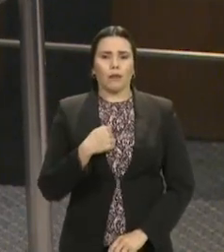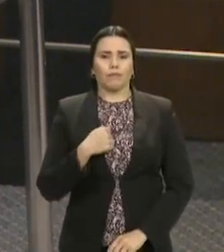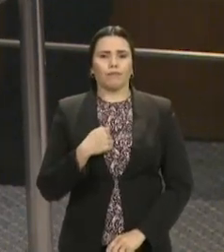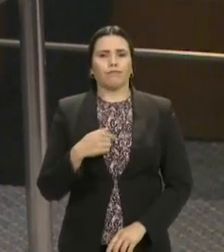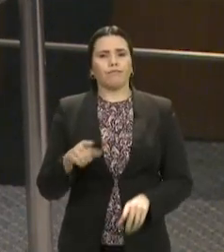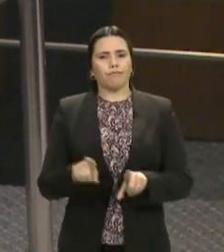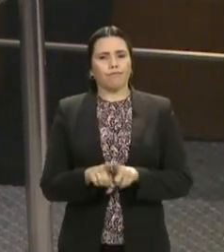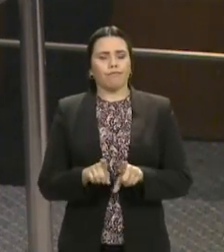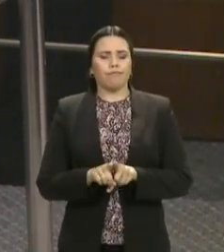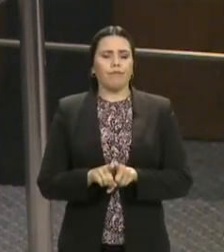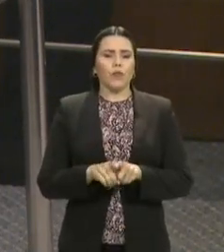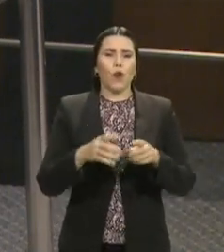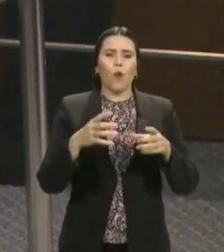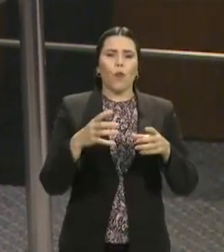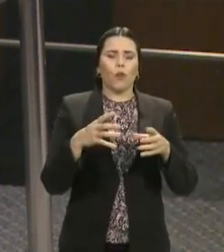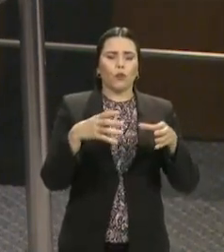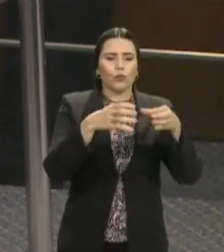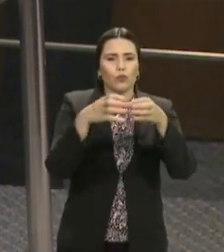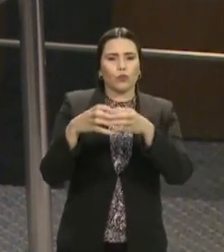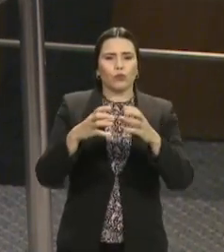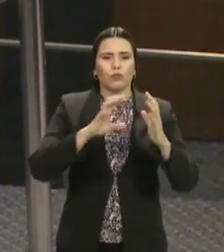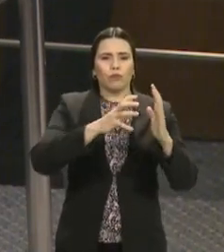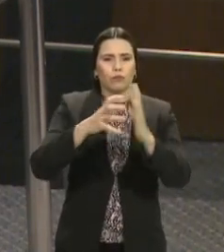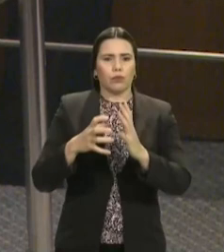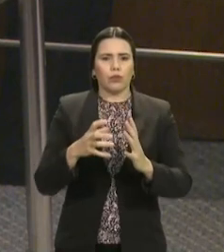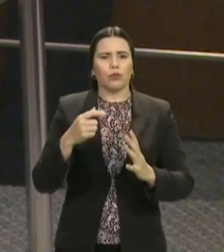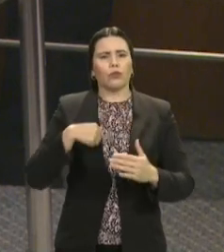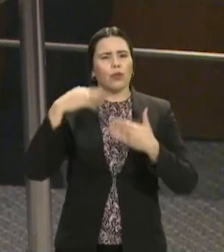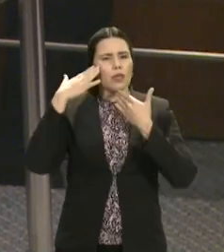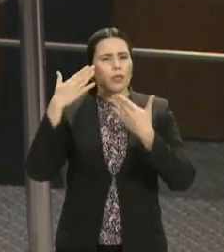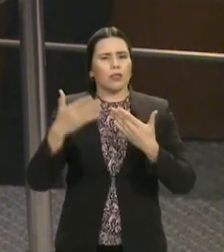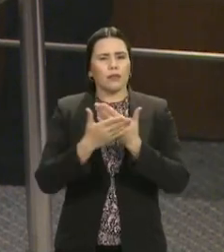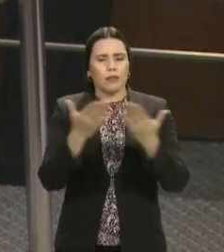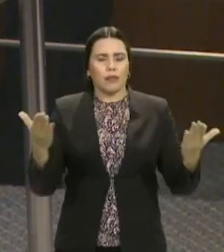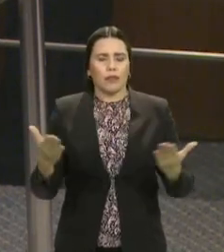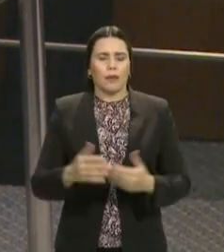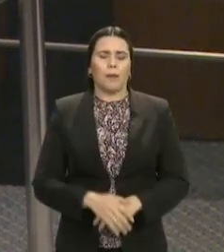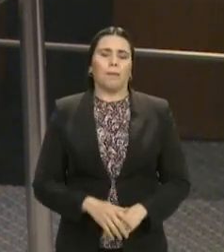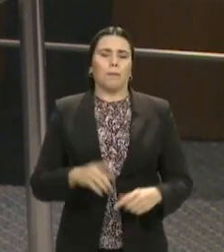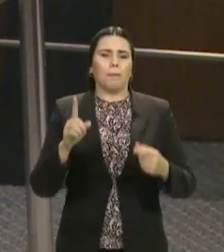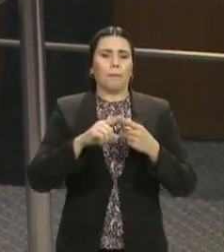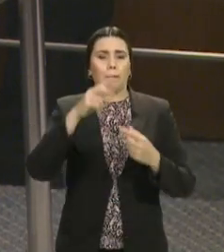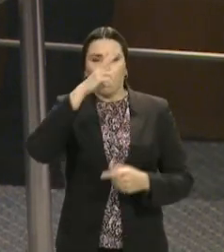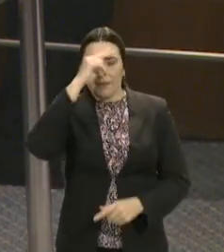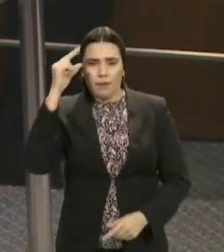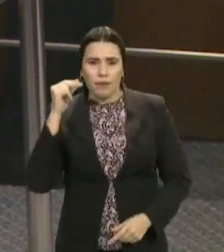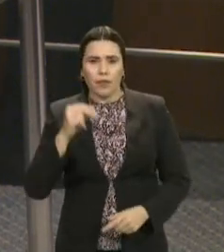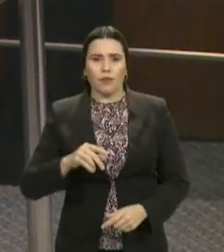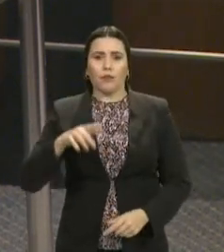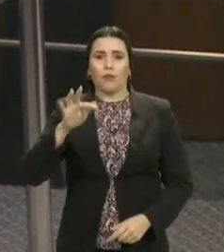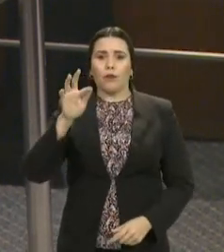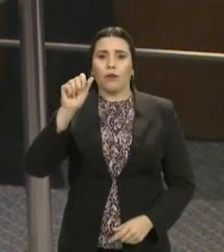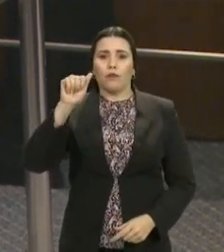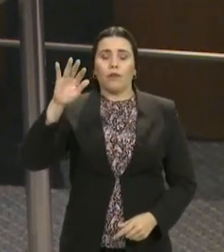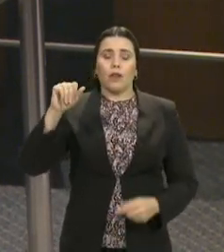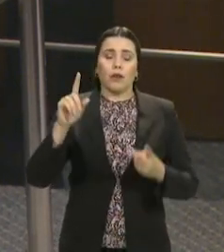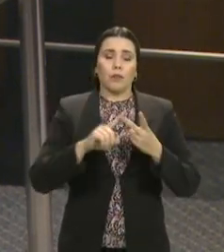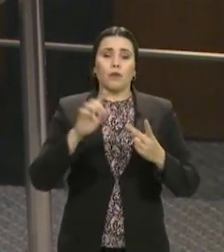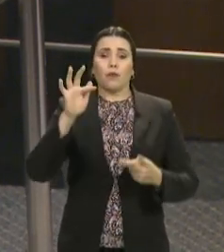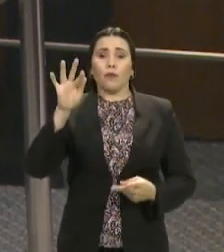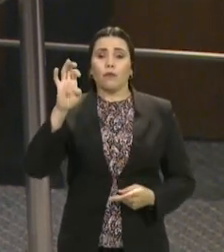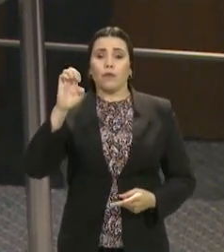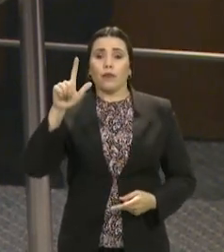também parabenizar e agradecer a presença dos prefeitos, na pessoa do prefeito Fábio Gentil, do prefeito Felipe dos